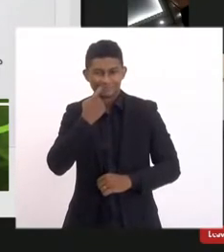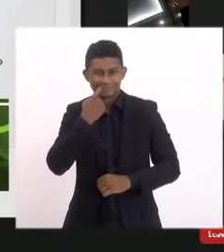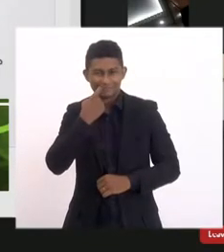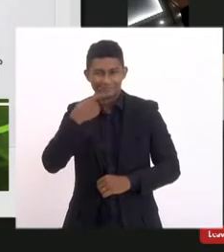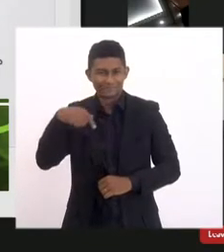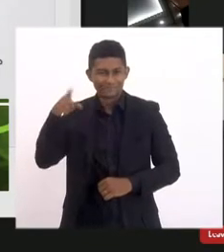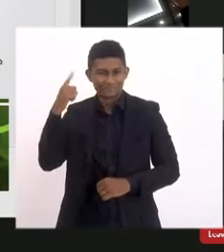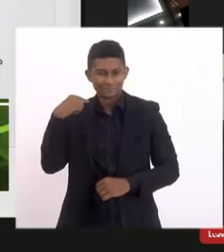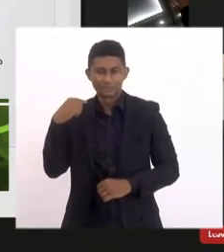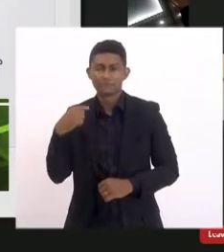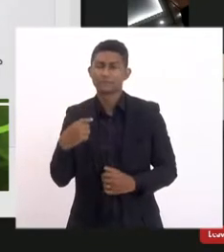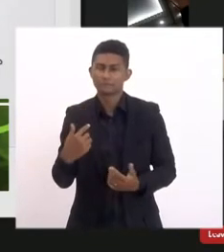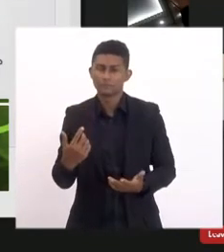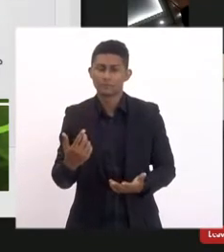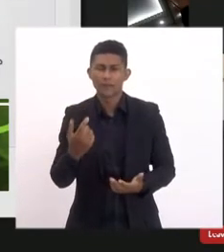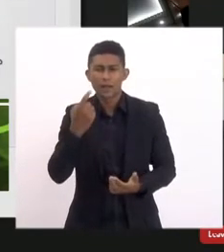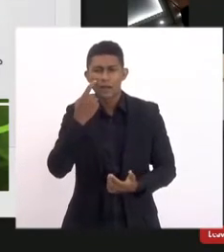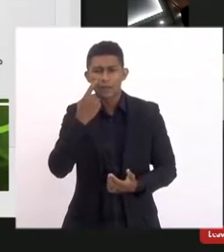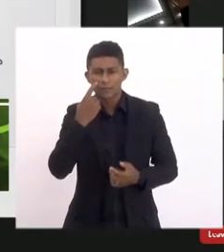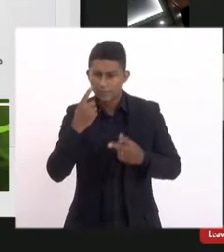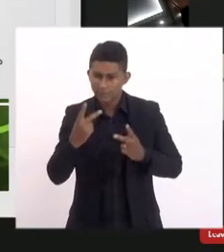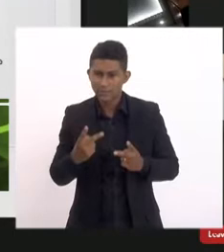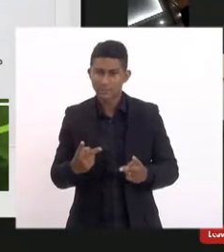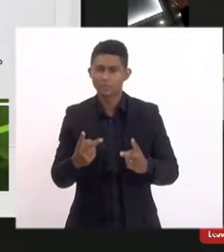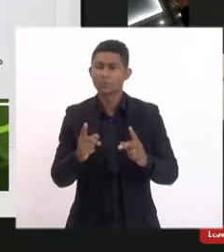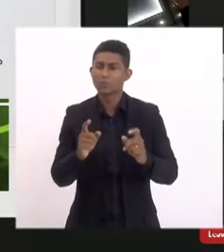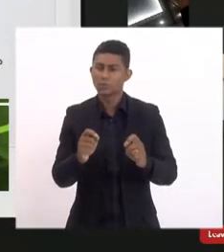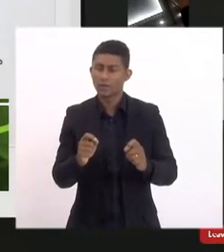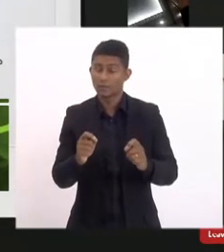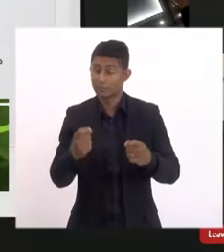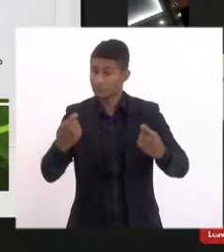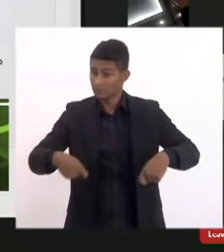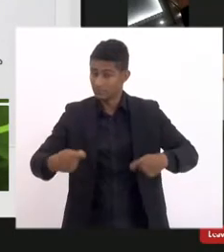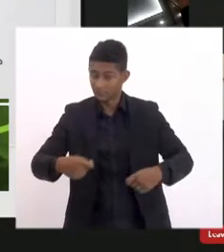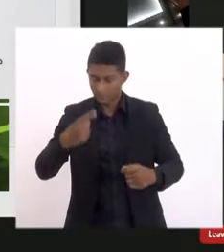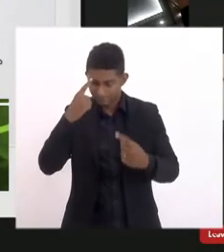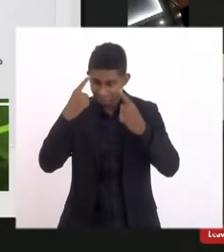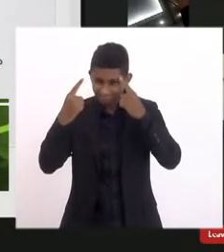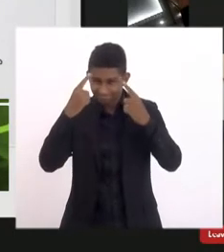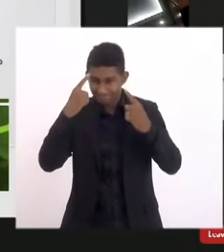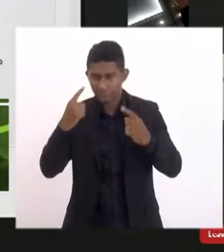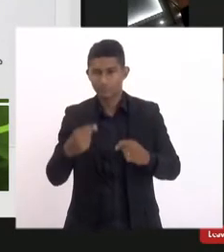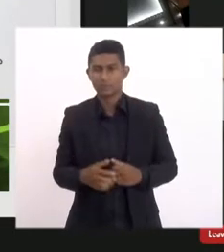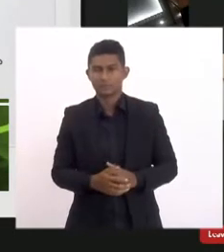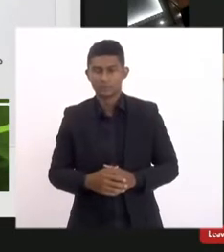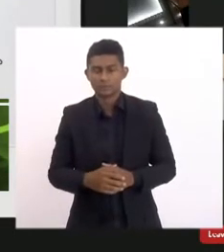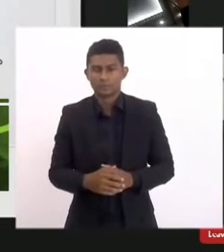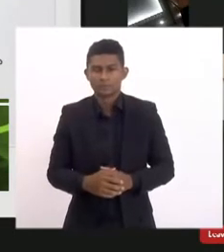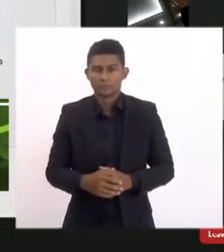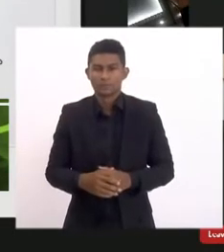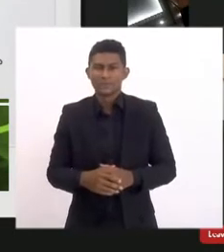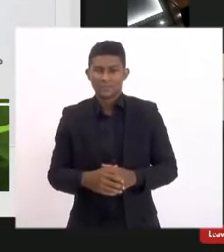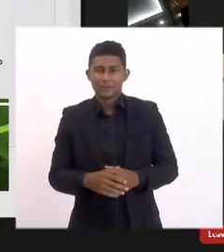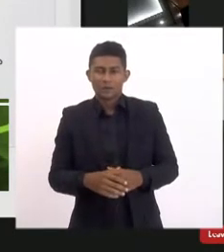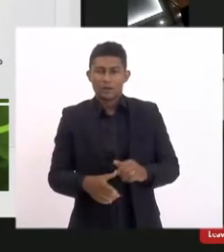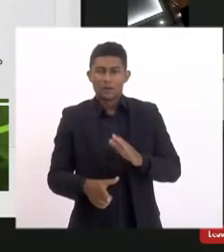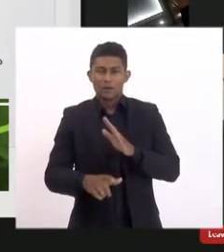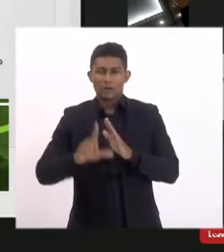duas regiões, sempre lembrando que a gente está olhando cenários diferentes, né? Com aquele número de casos, com aquelas curvas